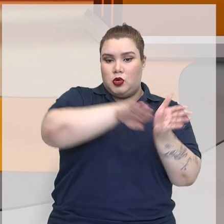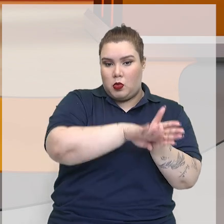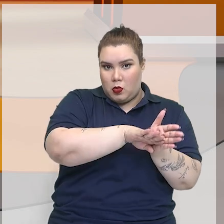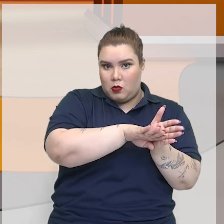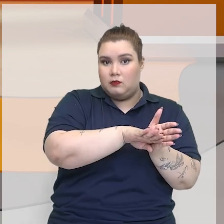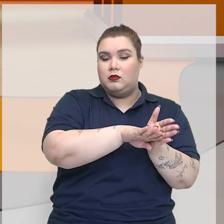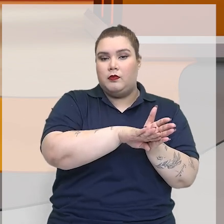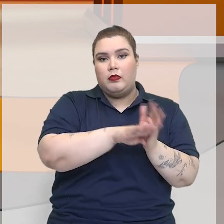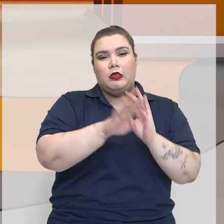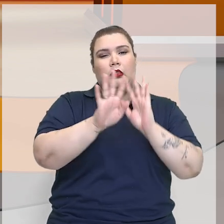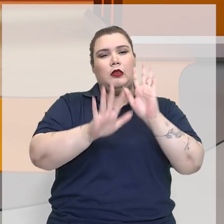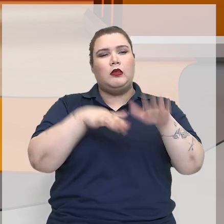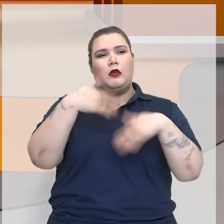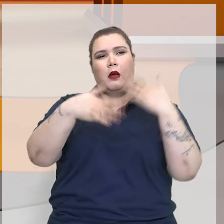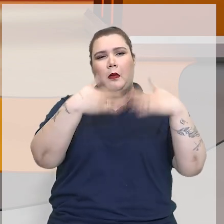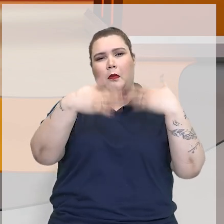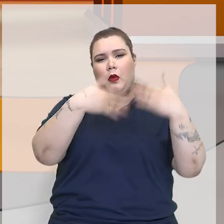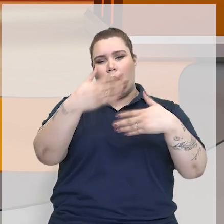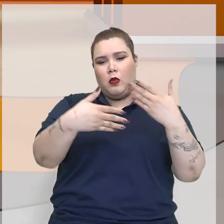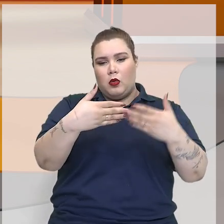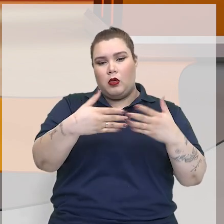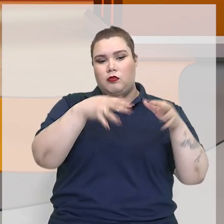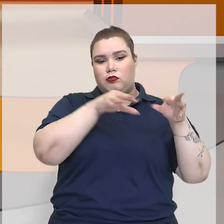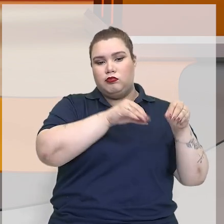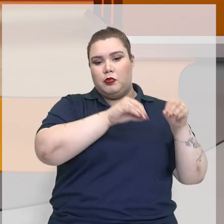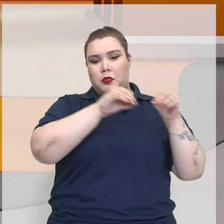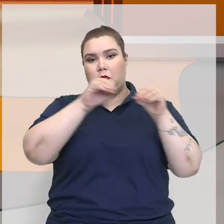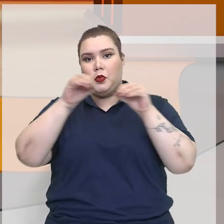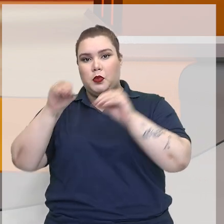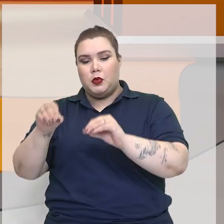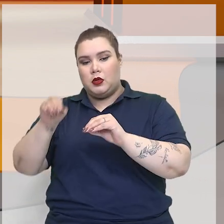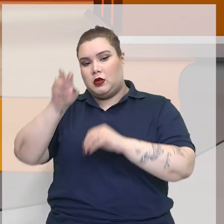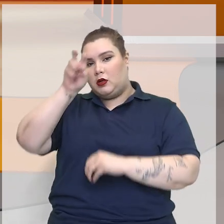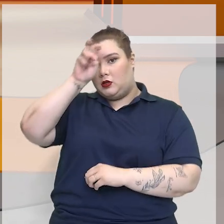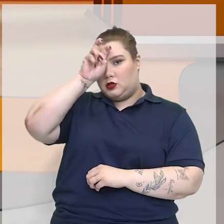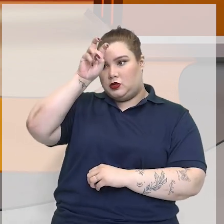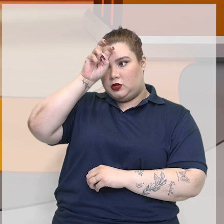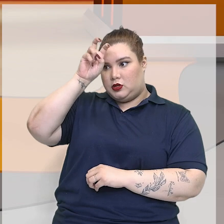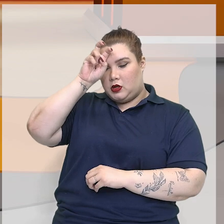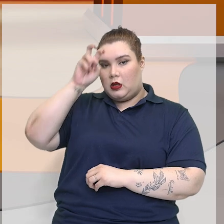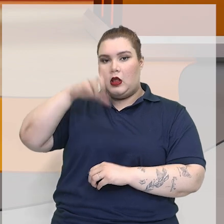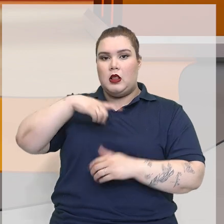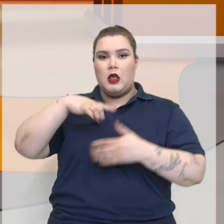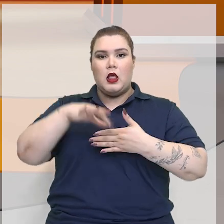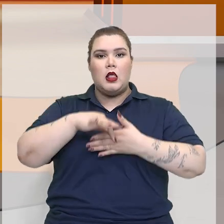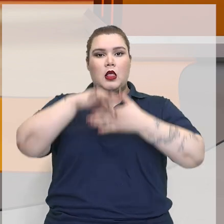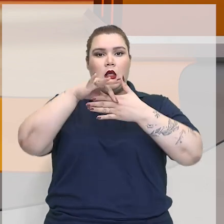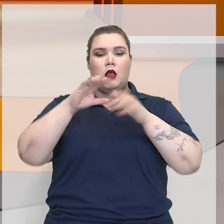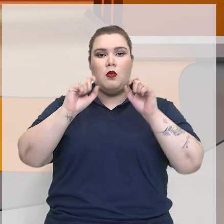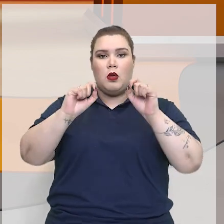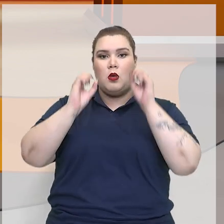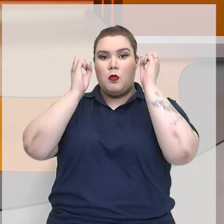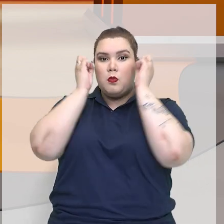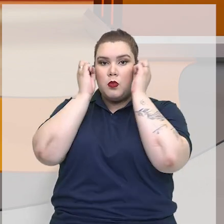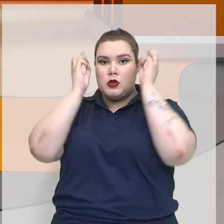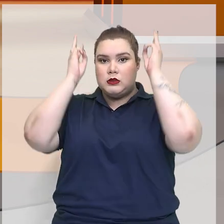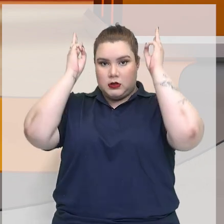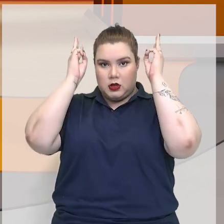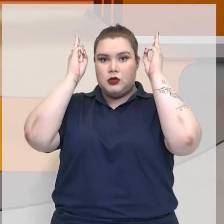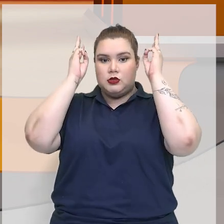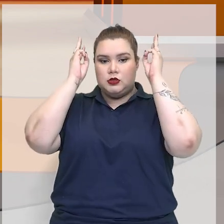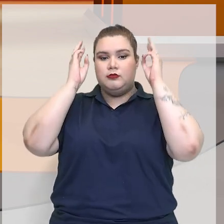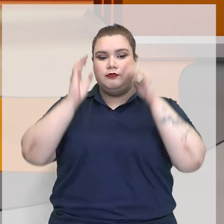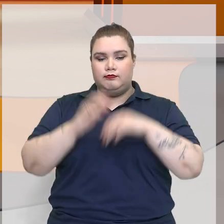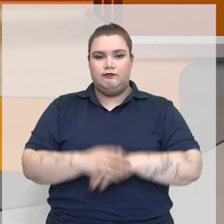Egito, liderados por um carinha chamado Moisés, né? Tenho certeza que vocês